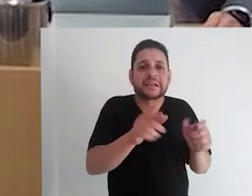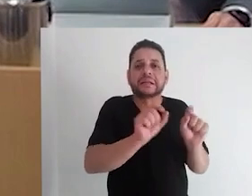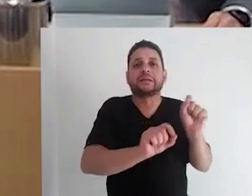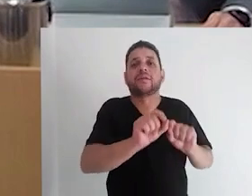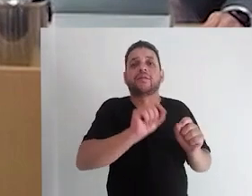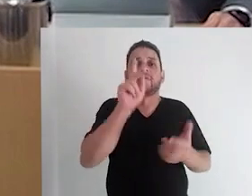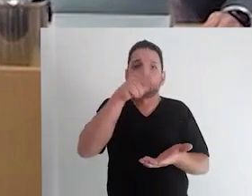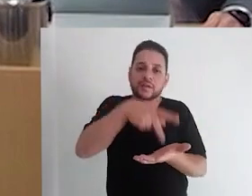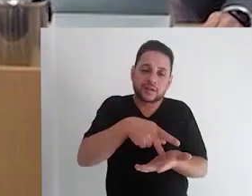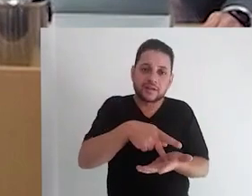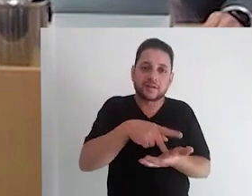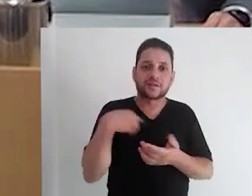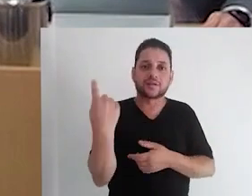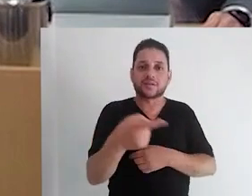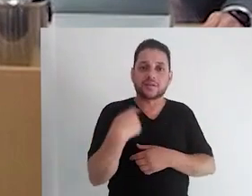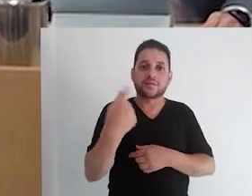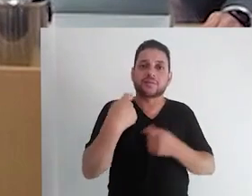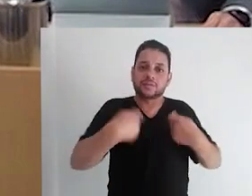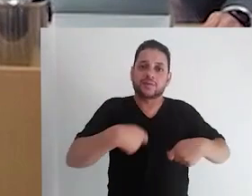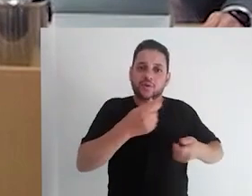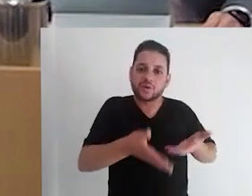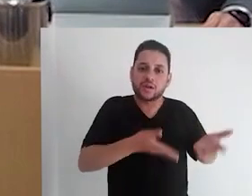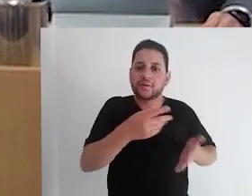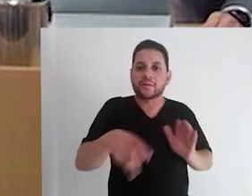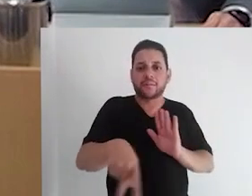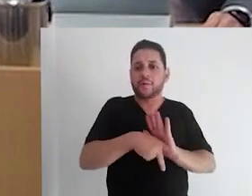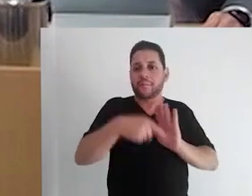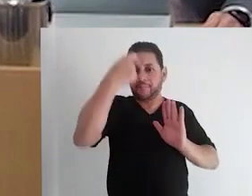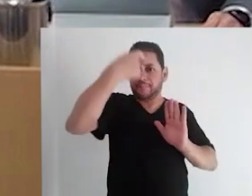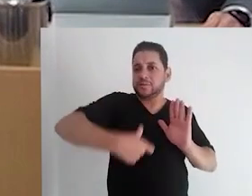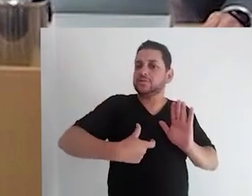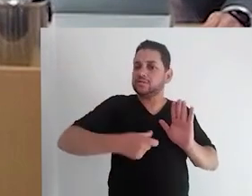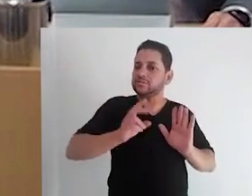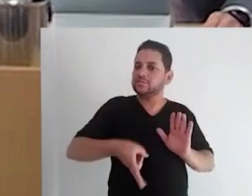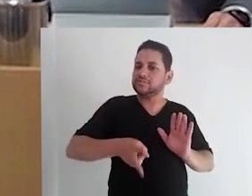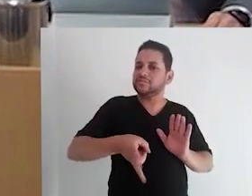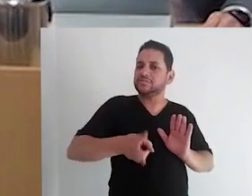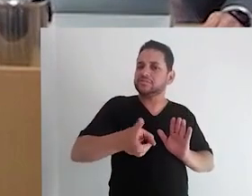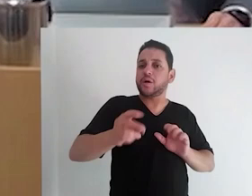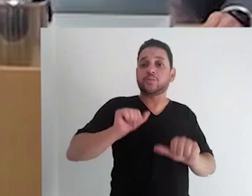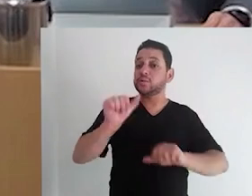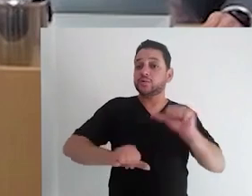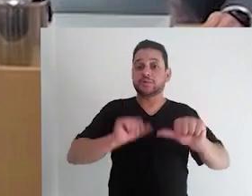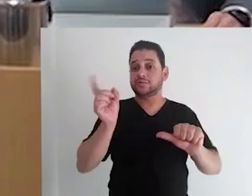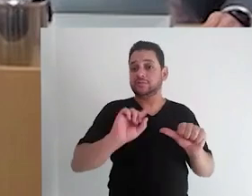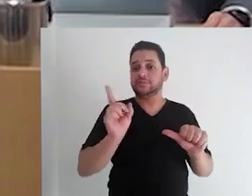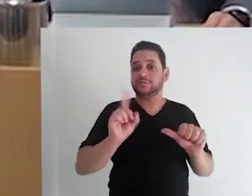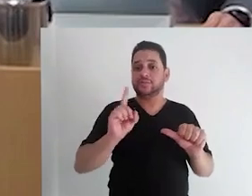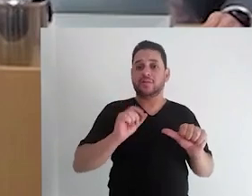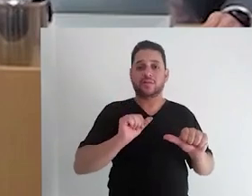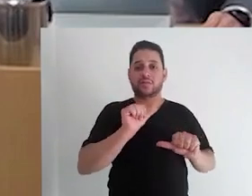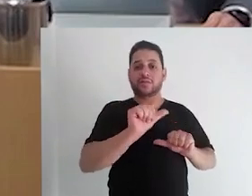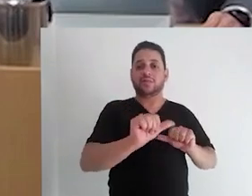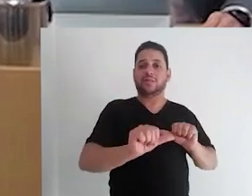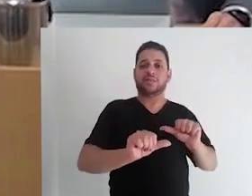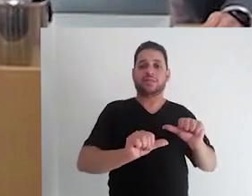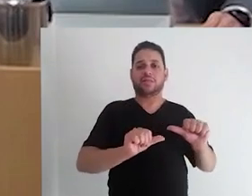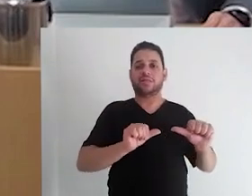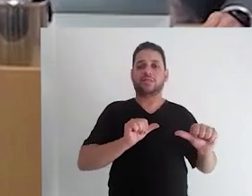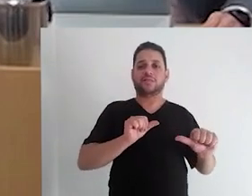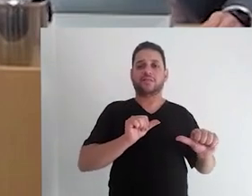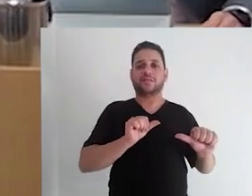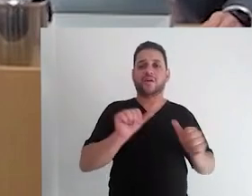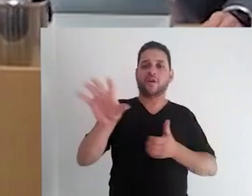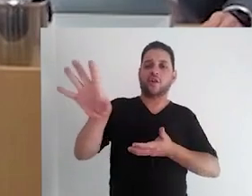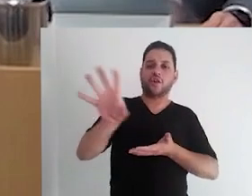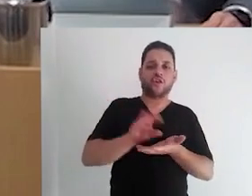cuidar para sermos originais o tempo todo, continuarmos originais, não nos amoldarmos às cópias e